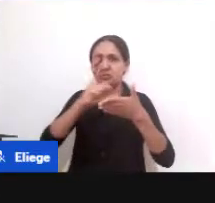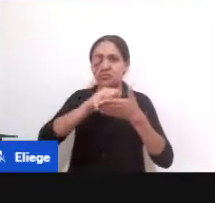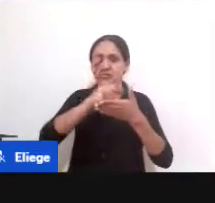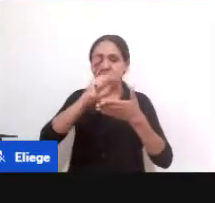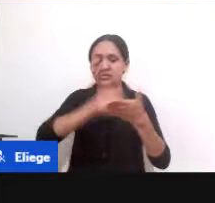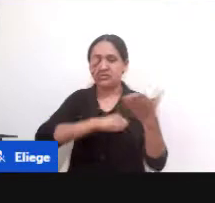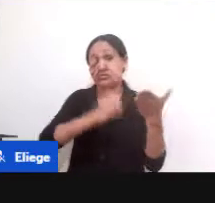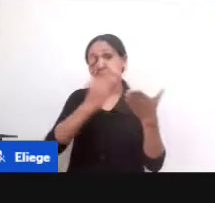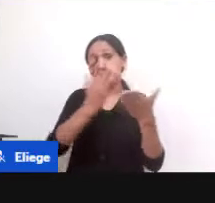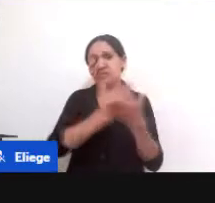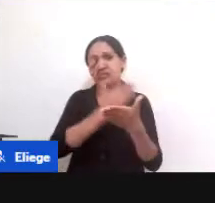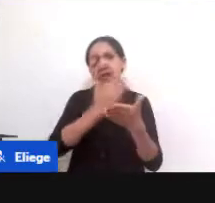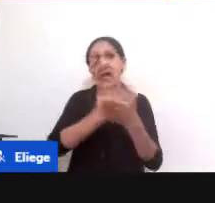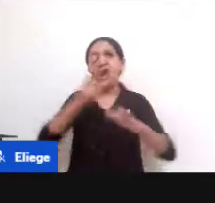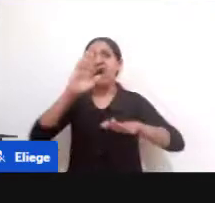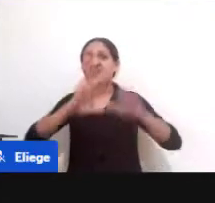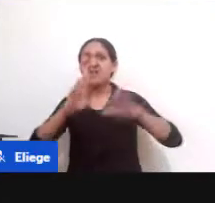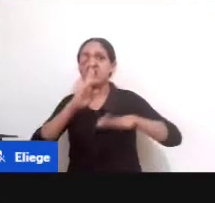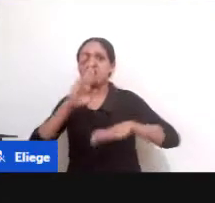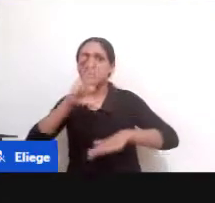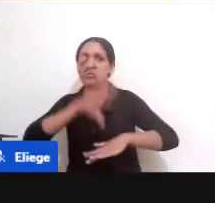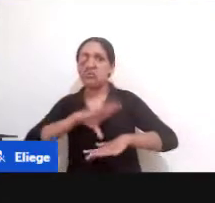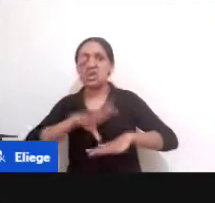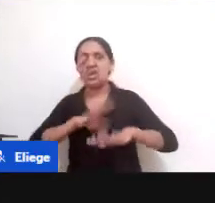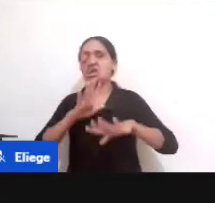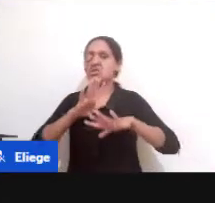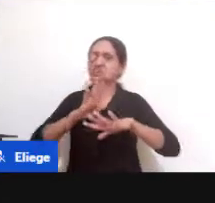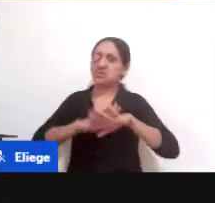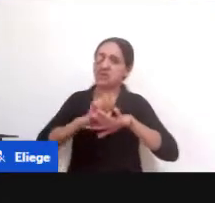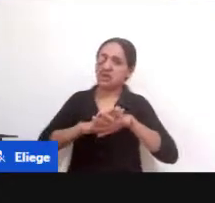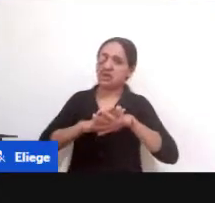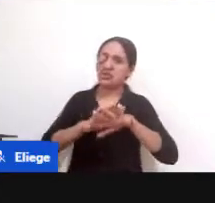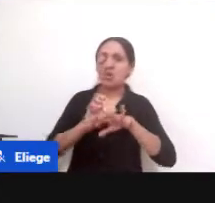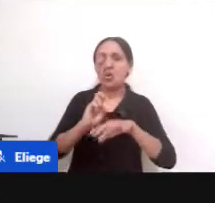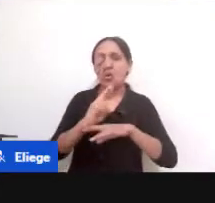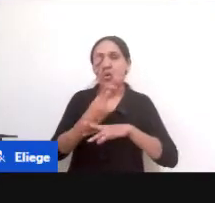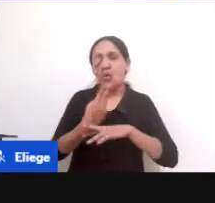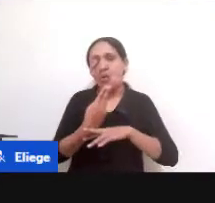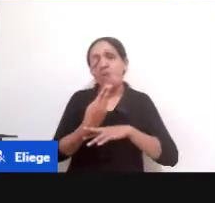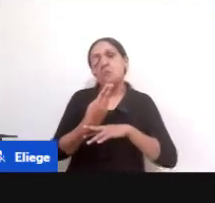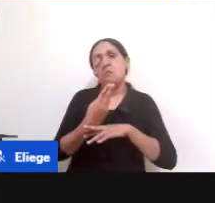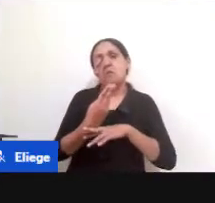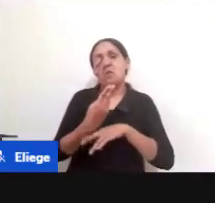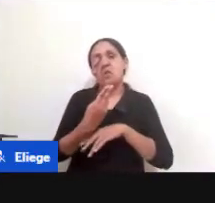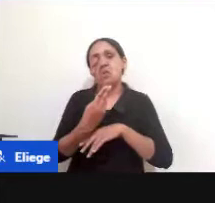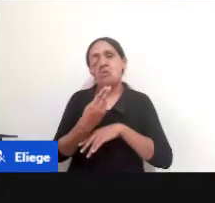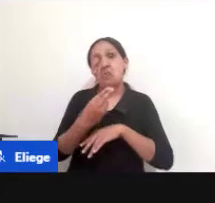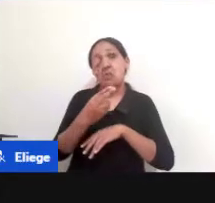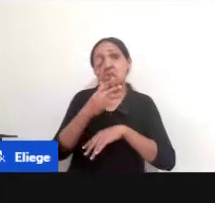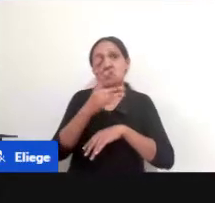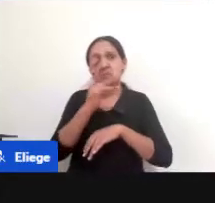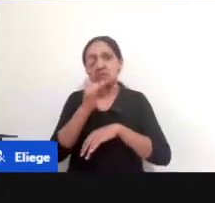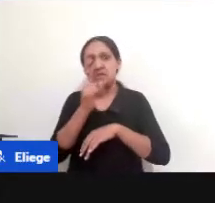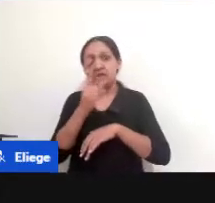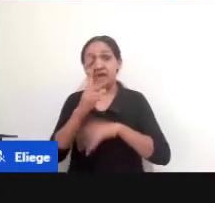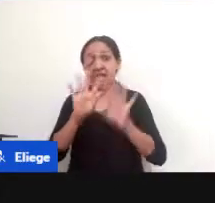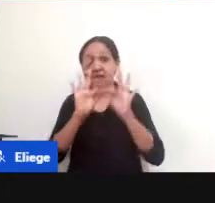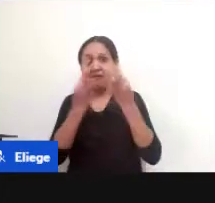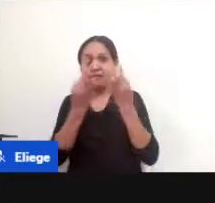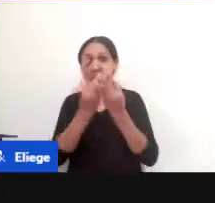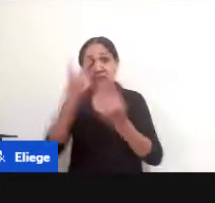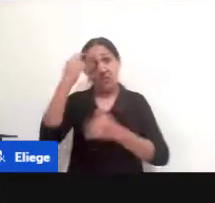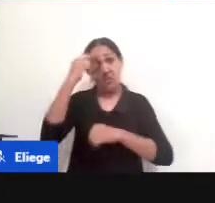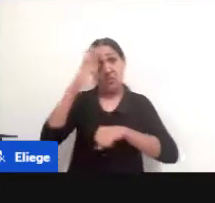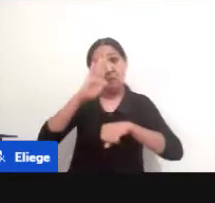atividades de português, de matemática, ou que os pais, de repente, acharam mais importante, entendeu? Então, vamos retomar